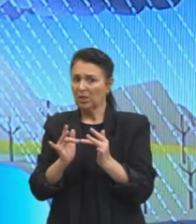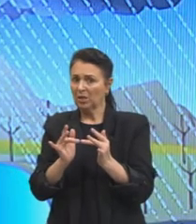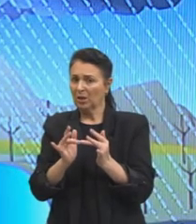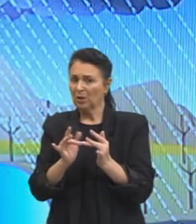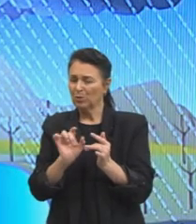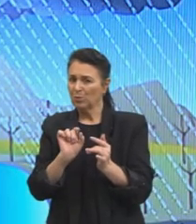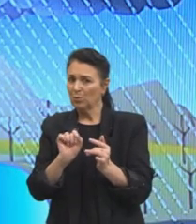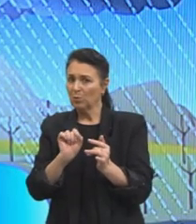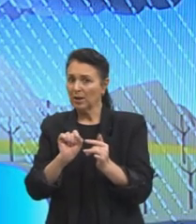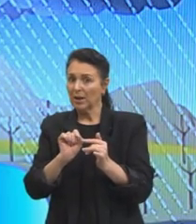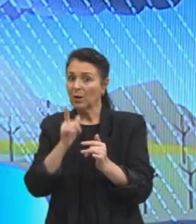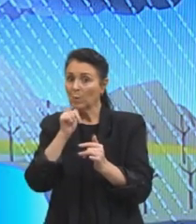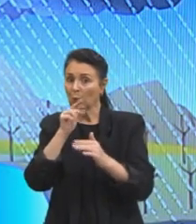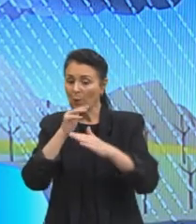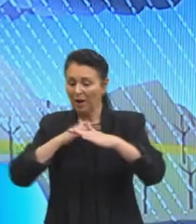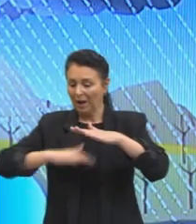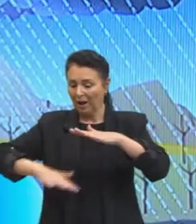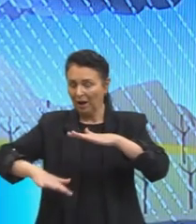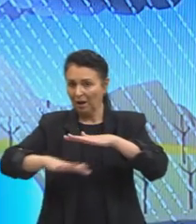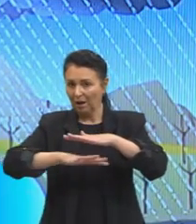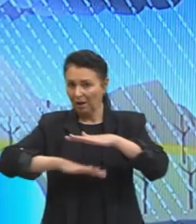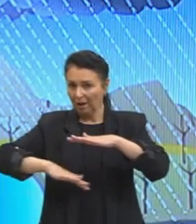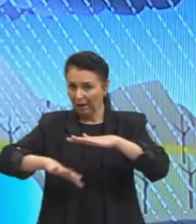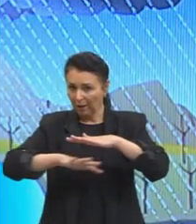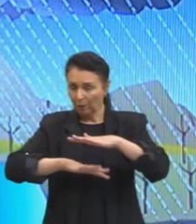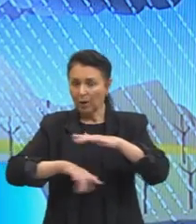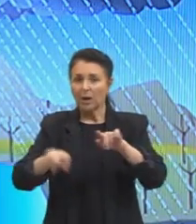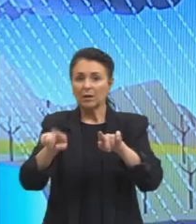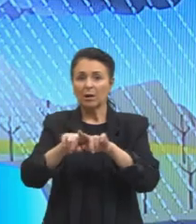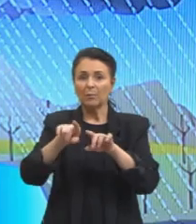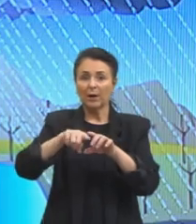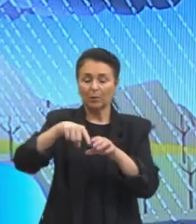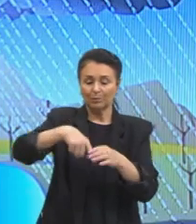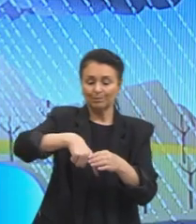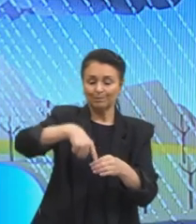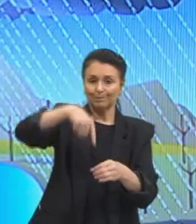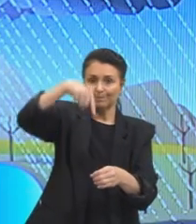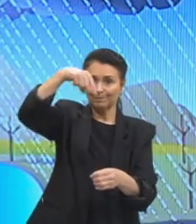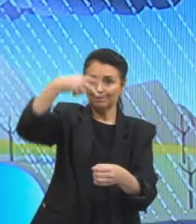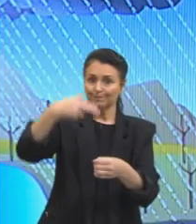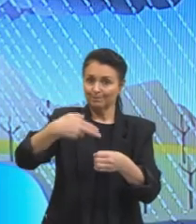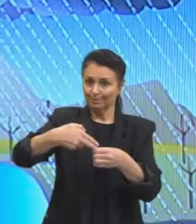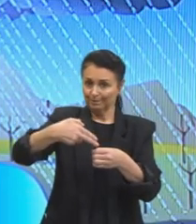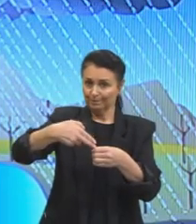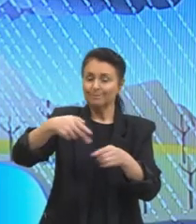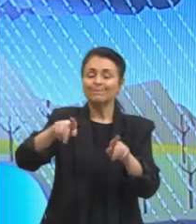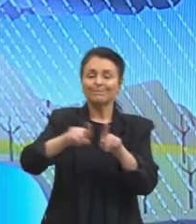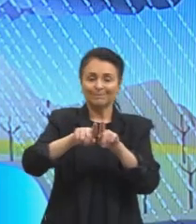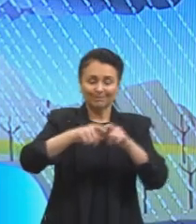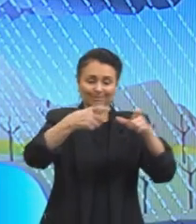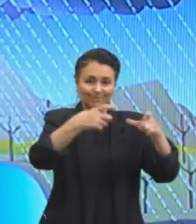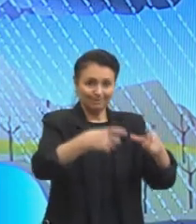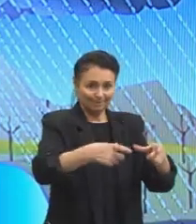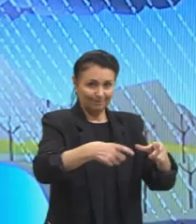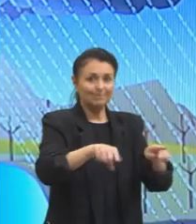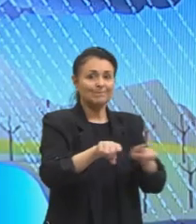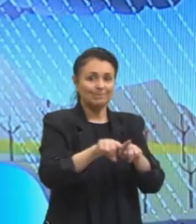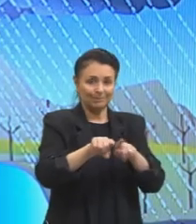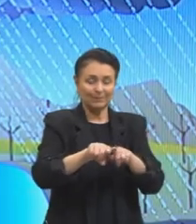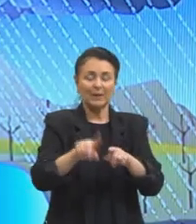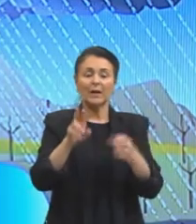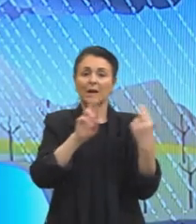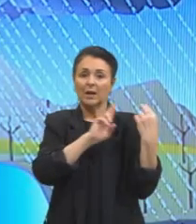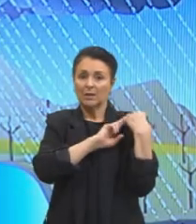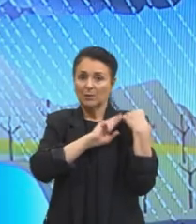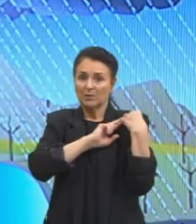com esse com esse lençol freático depósitos de combustíveis né e outras questões aí também e quando